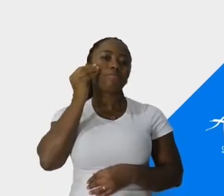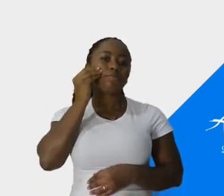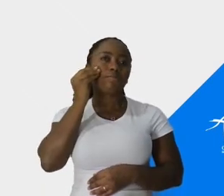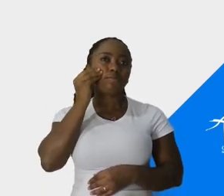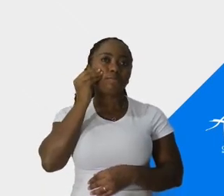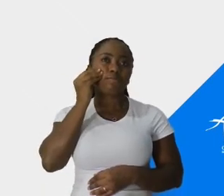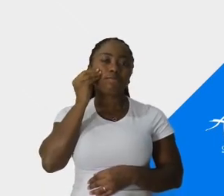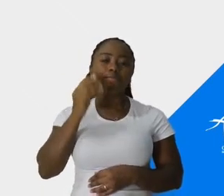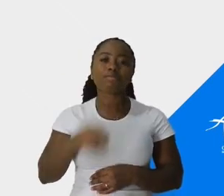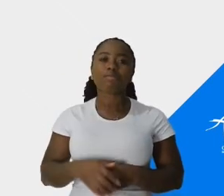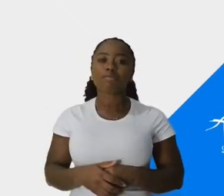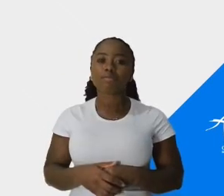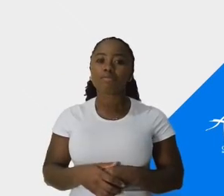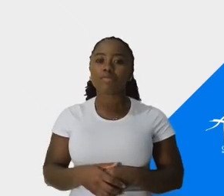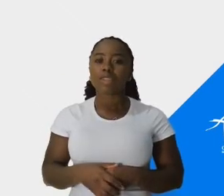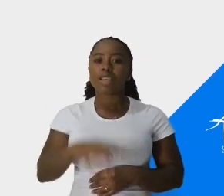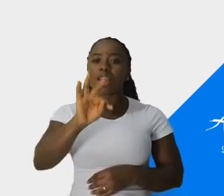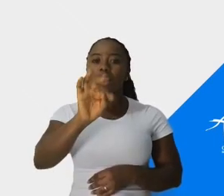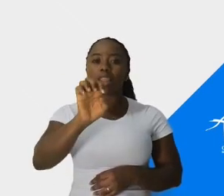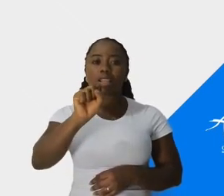Já vamos falar daqui a pouquinho.